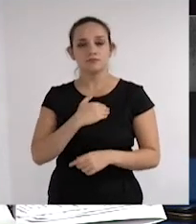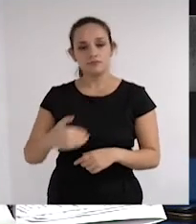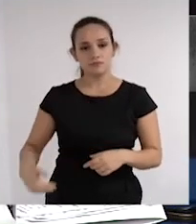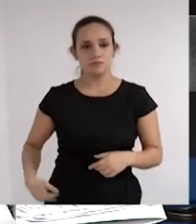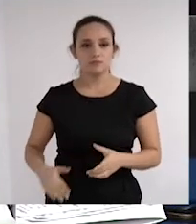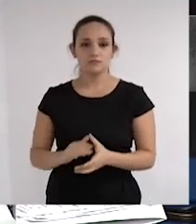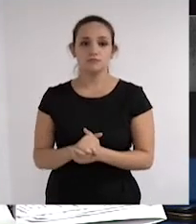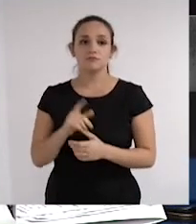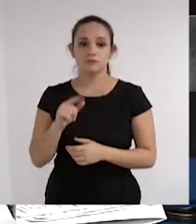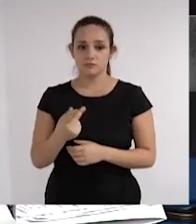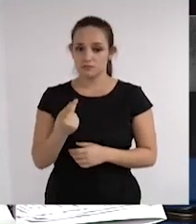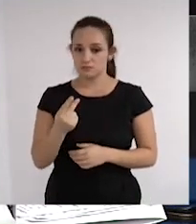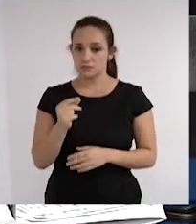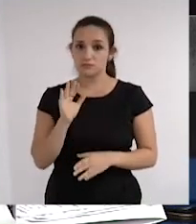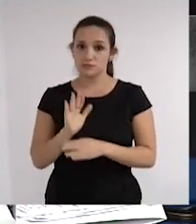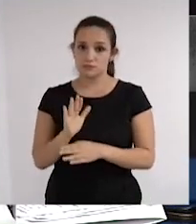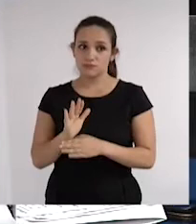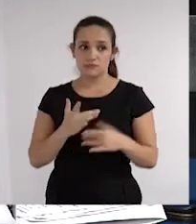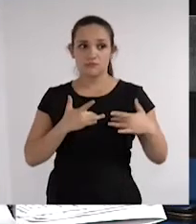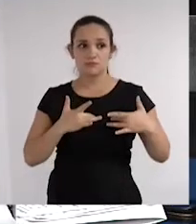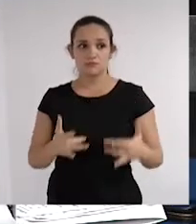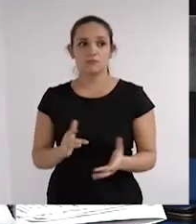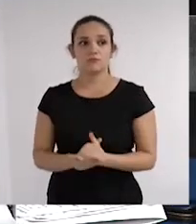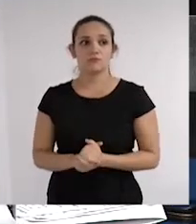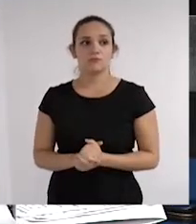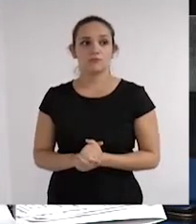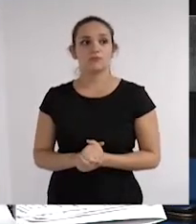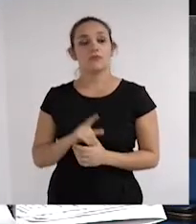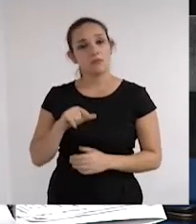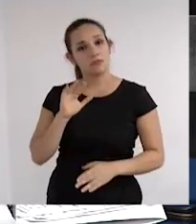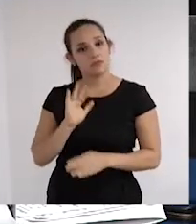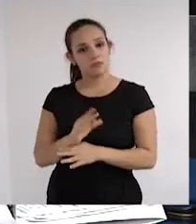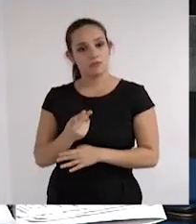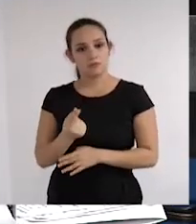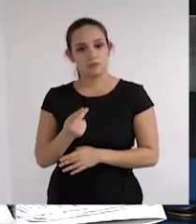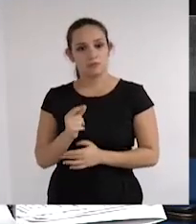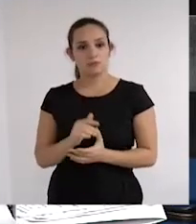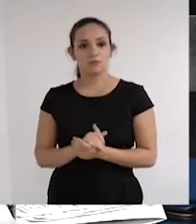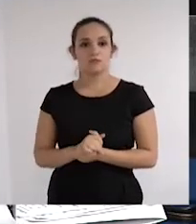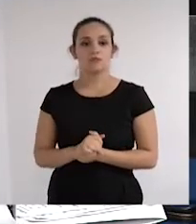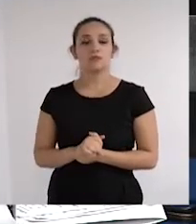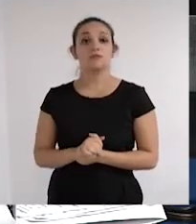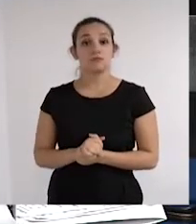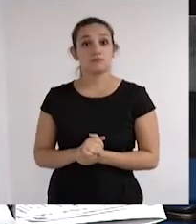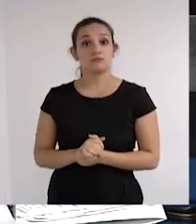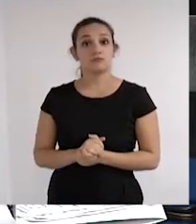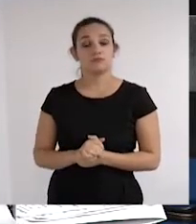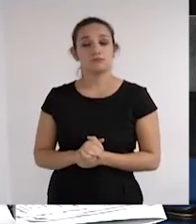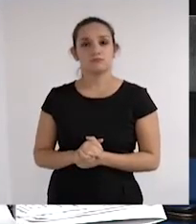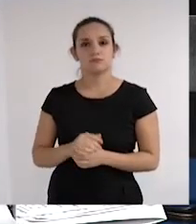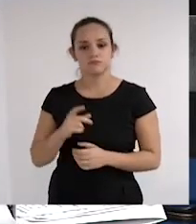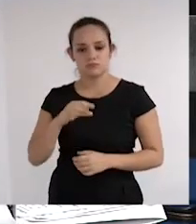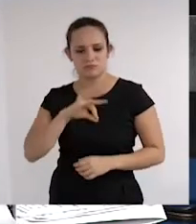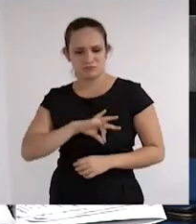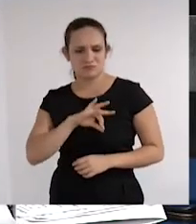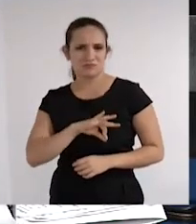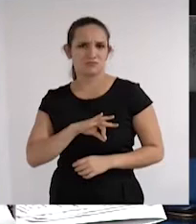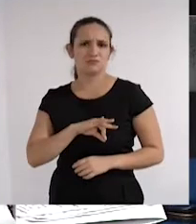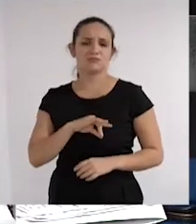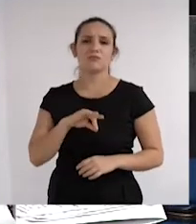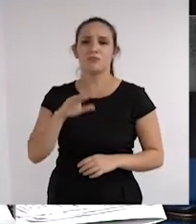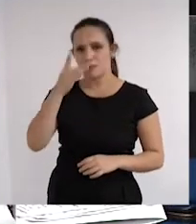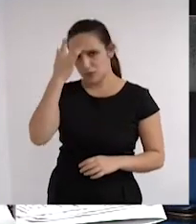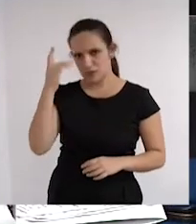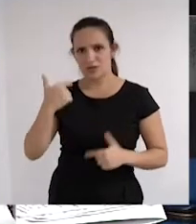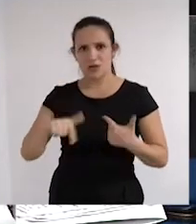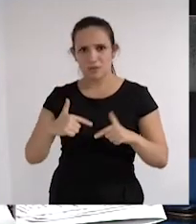caráter contributivo e solidário, mediante contribuição do respectivo ente público, dos servidores ativos e inativos e